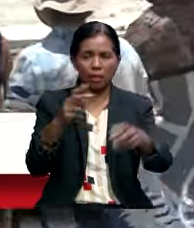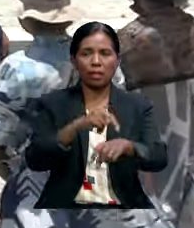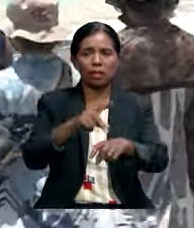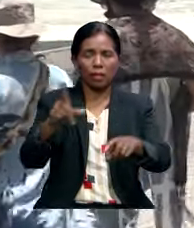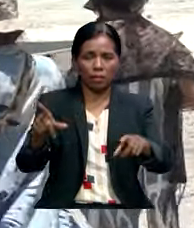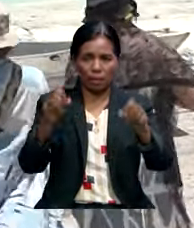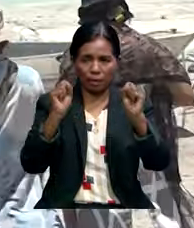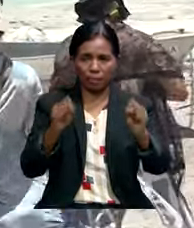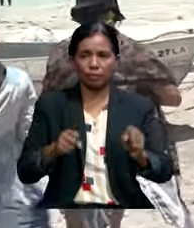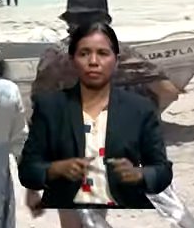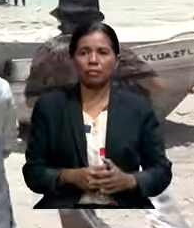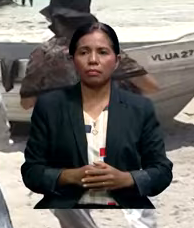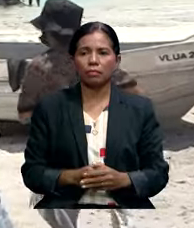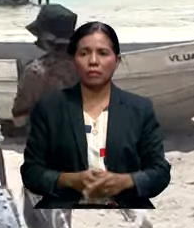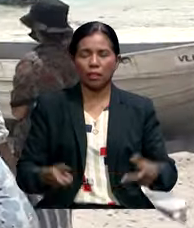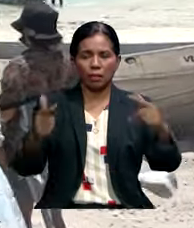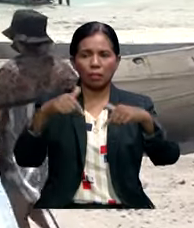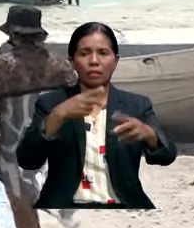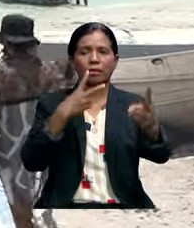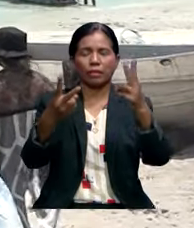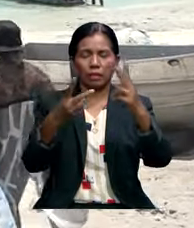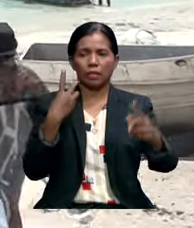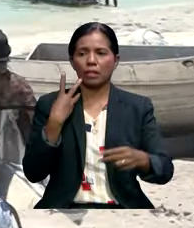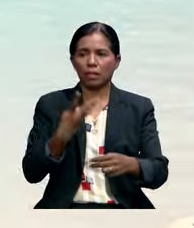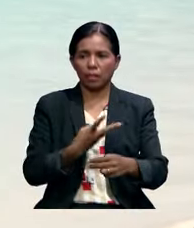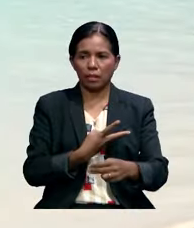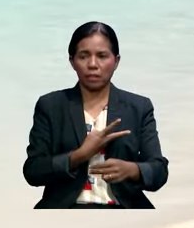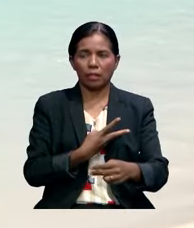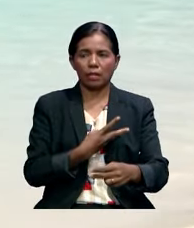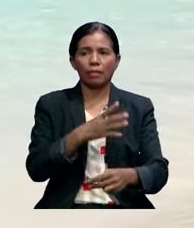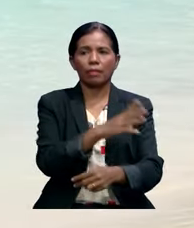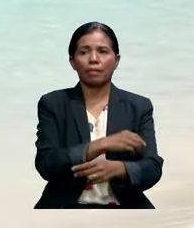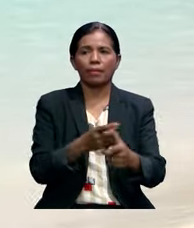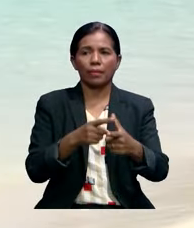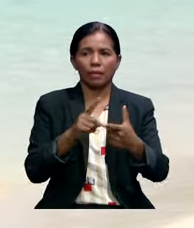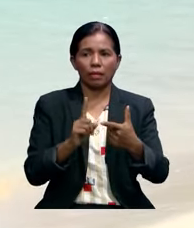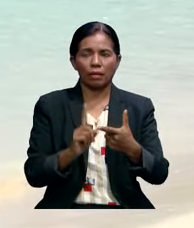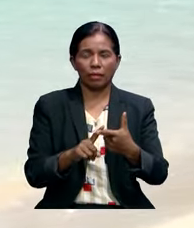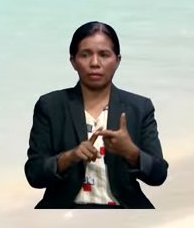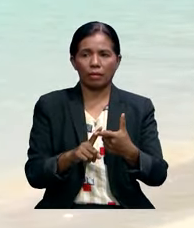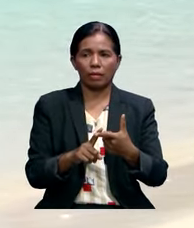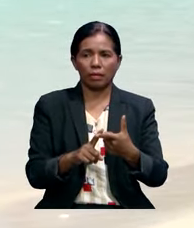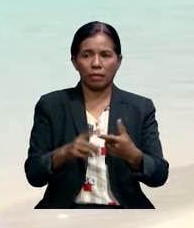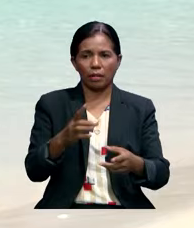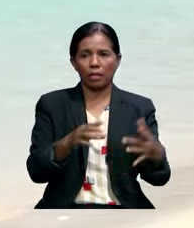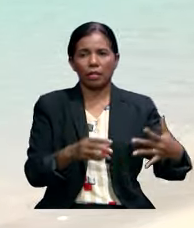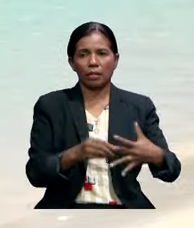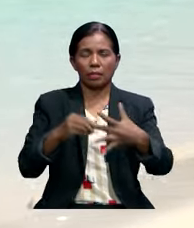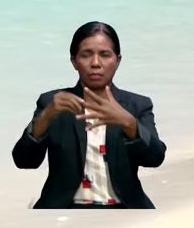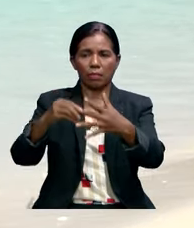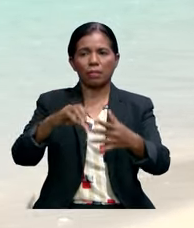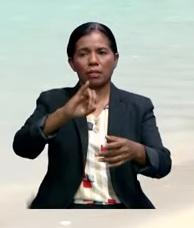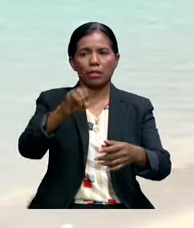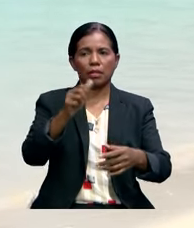bele, mai visita itaninia raida tutuala, e liu ba liu jaco,